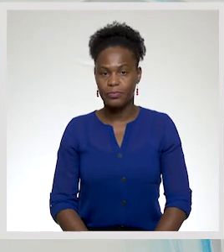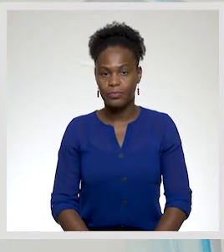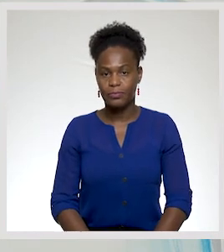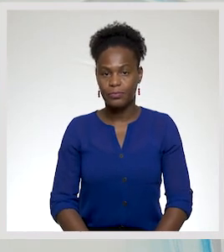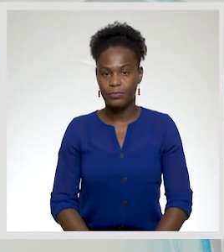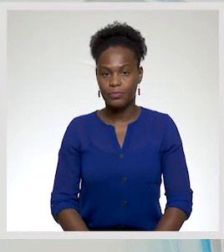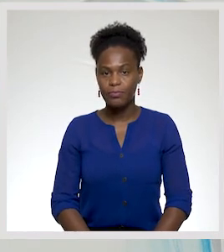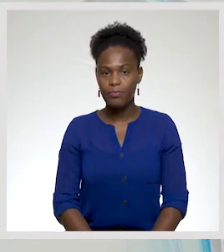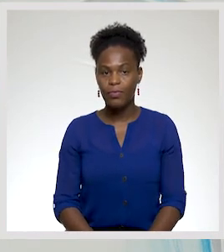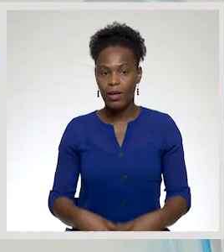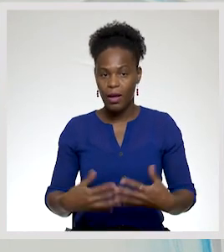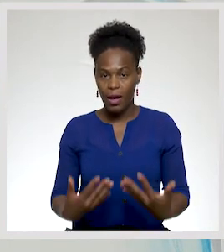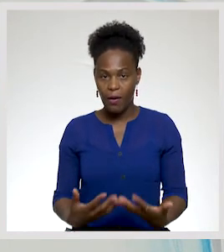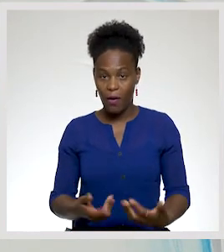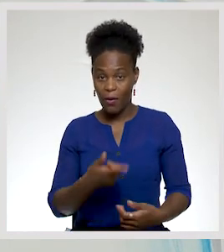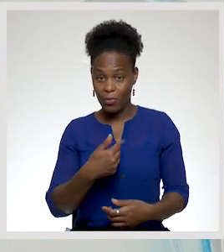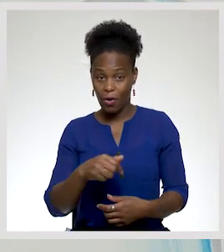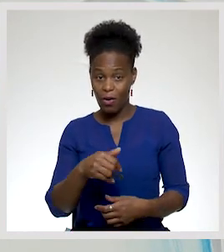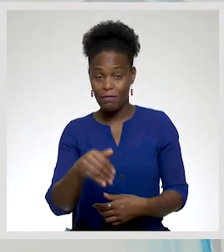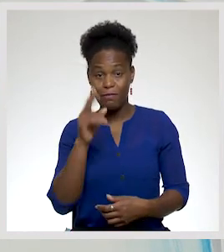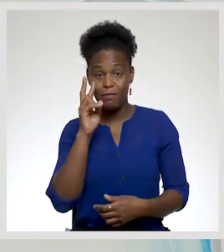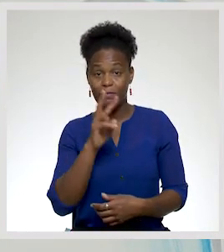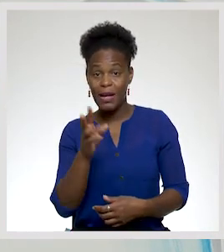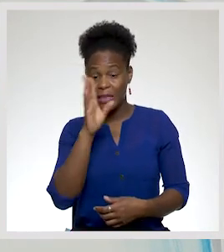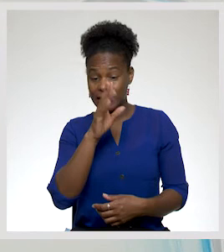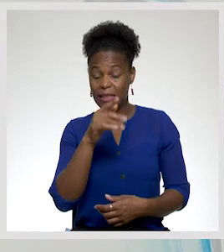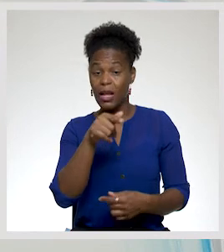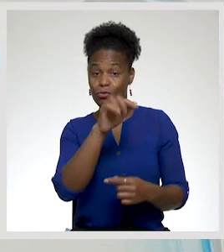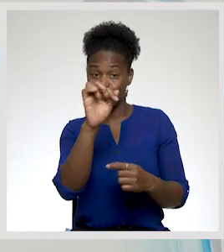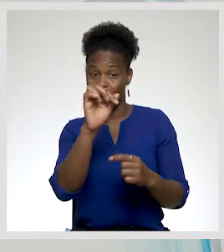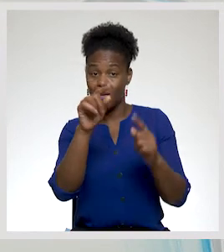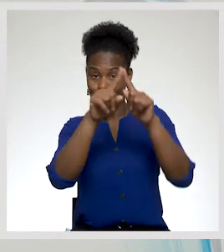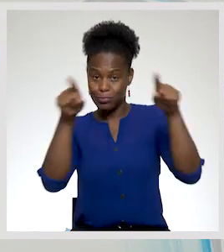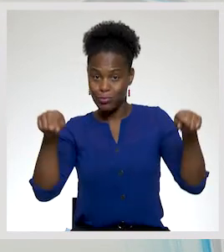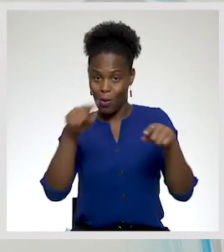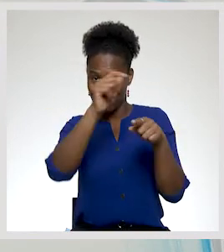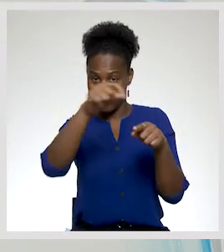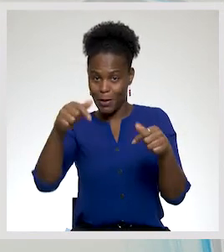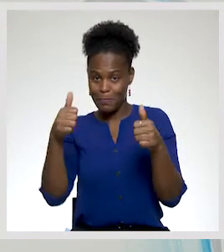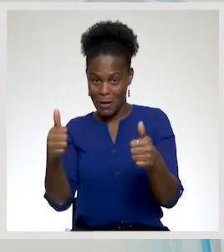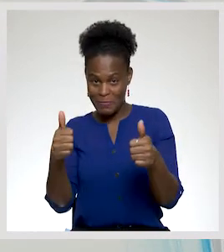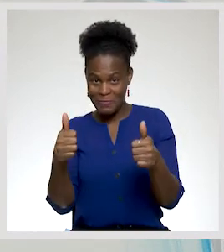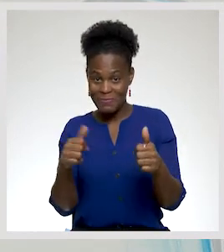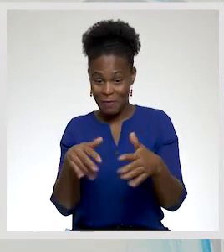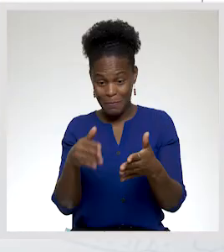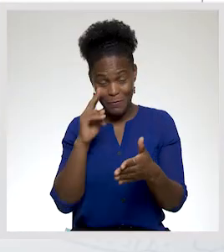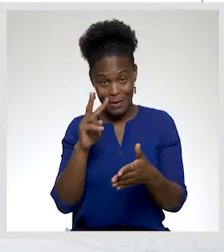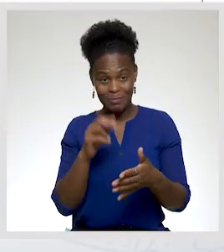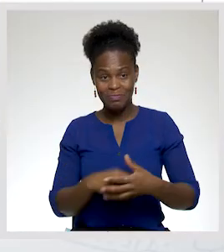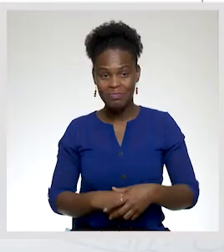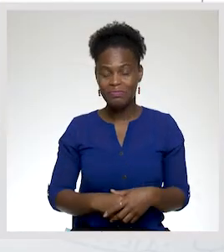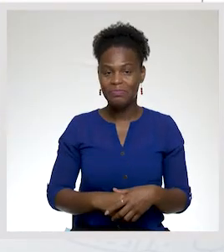E agora vamos certificar se preencheram corretamente o quadro. Vamos